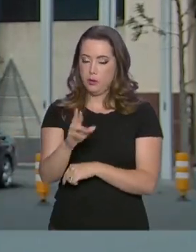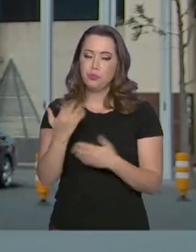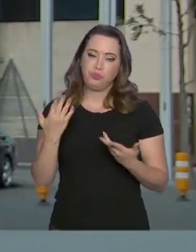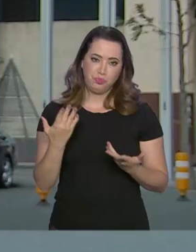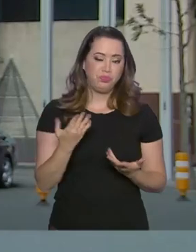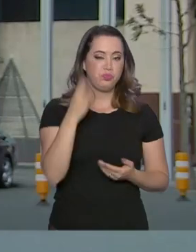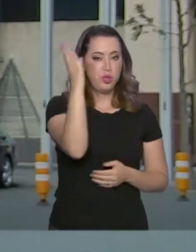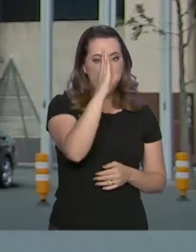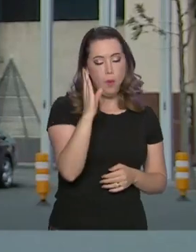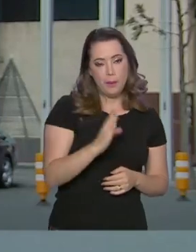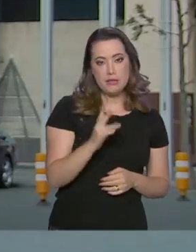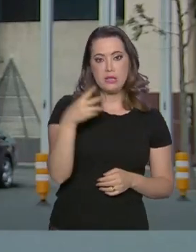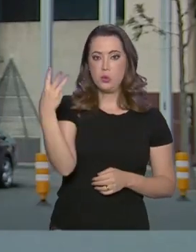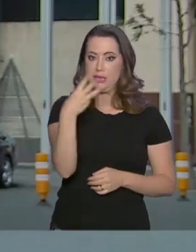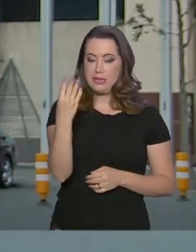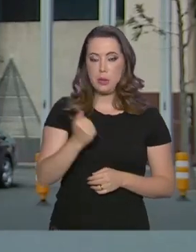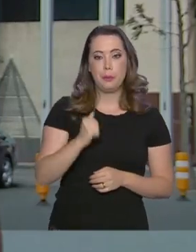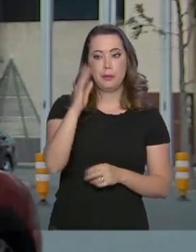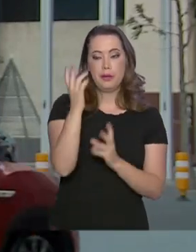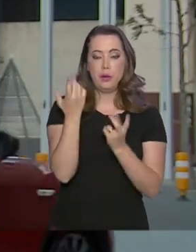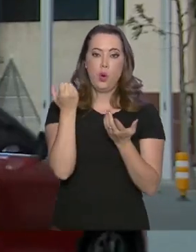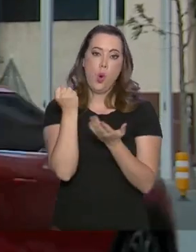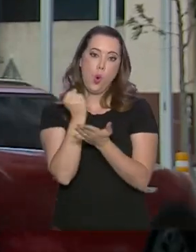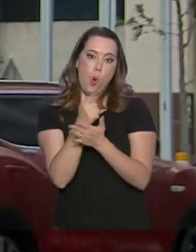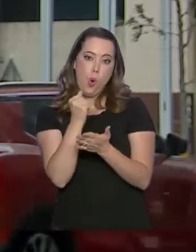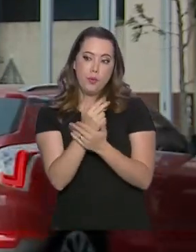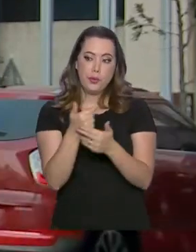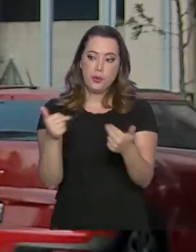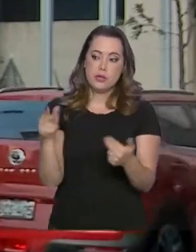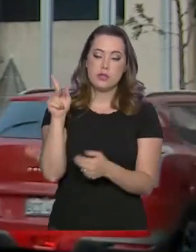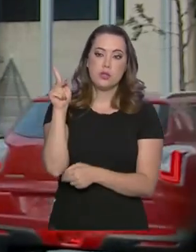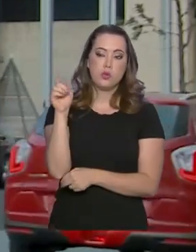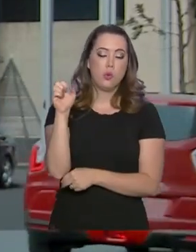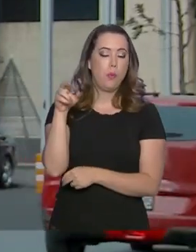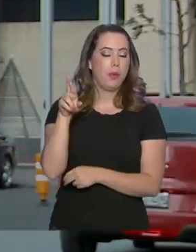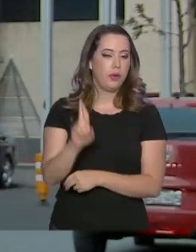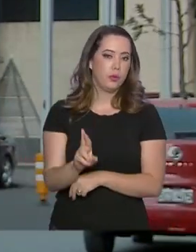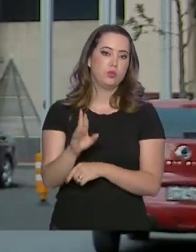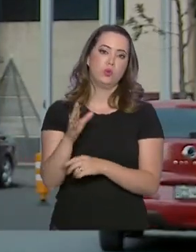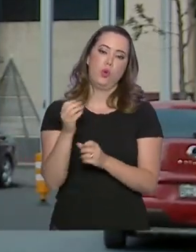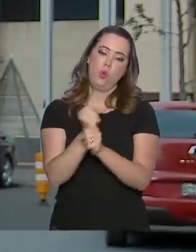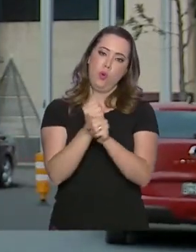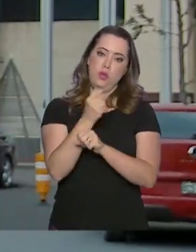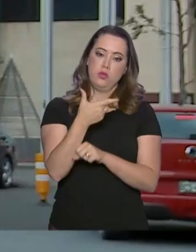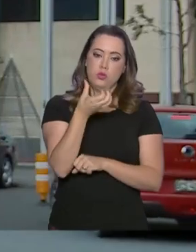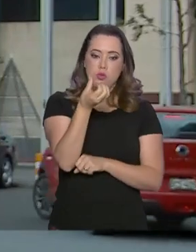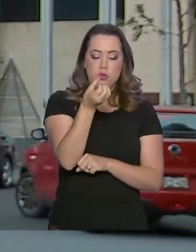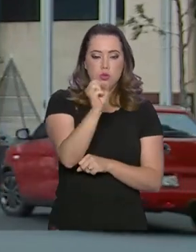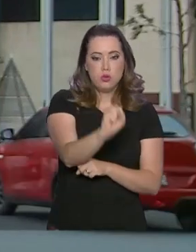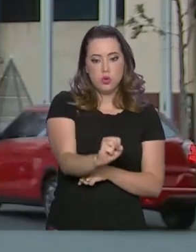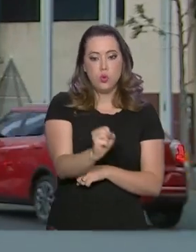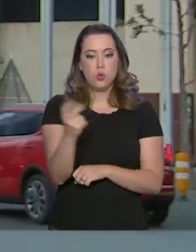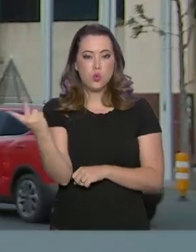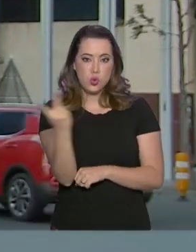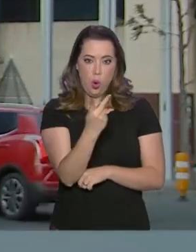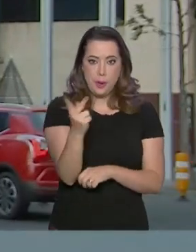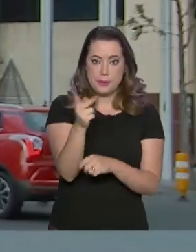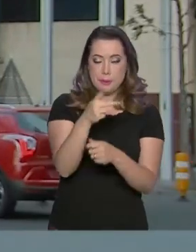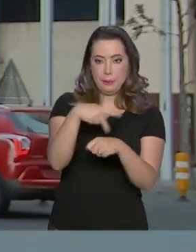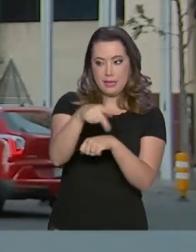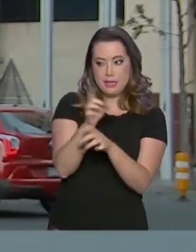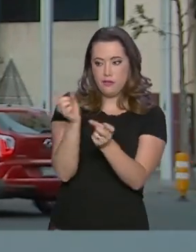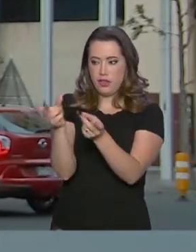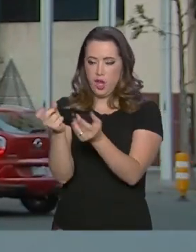O Brasil, aliás, é o terceiro maior parceiro comercial do Peru. Em 2018, as trocas comerciais entre os dois países foram